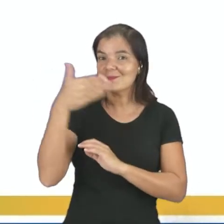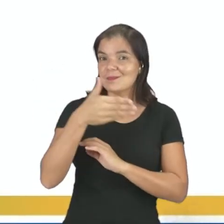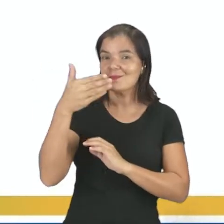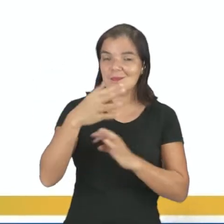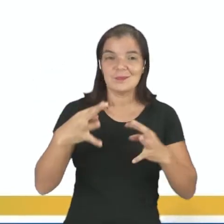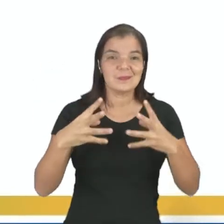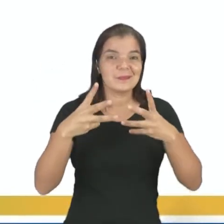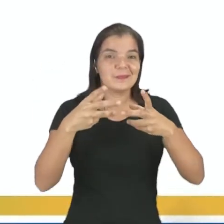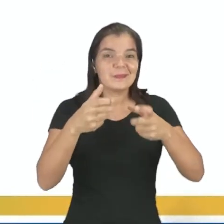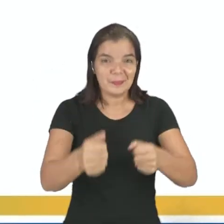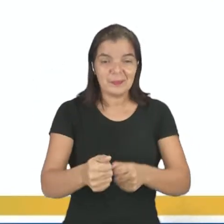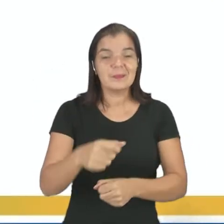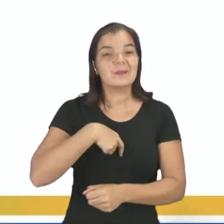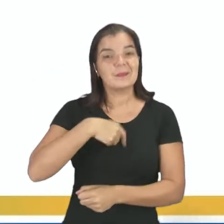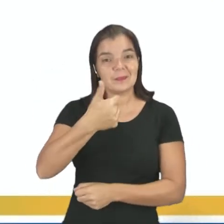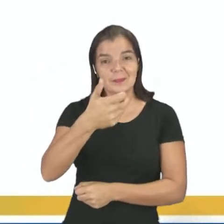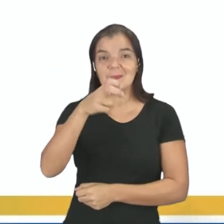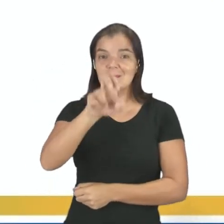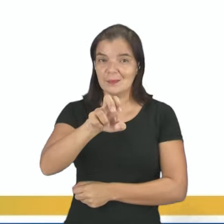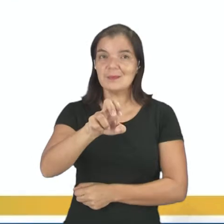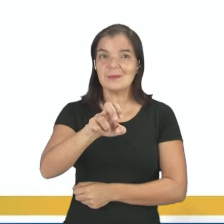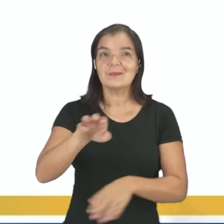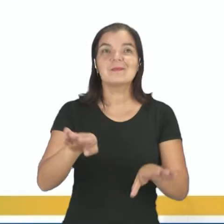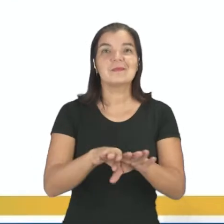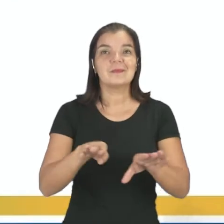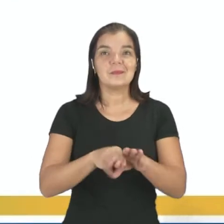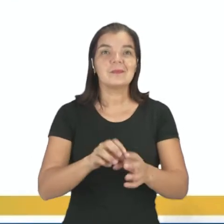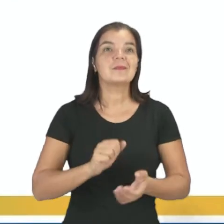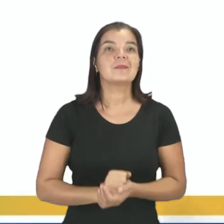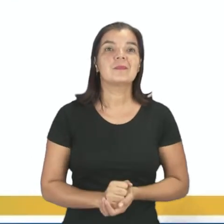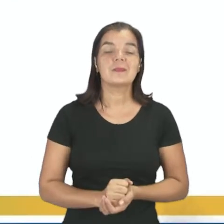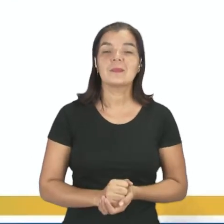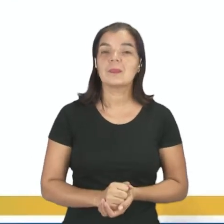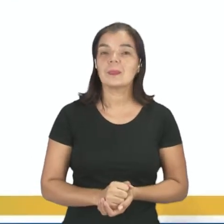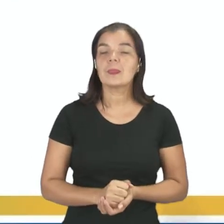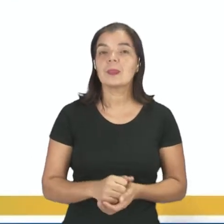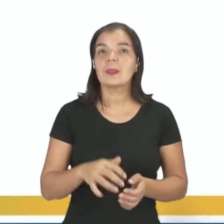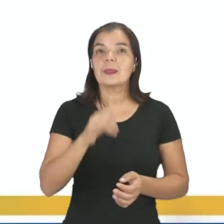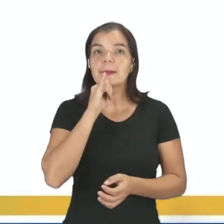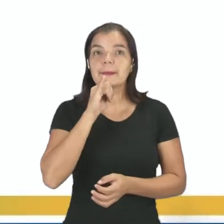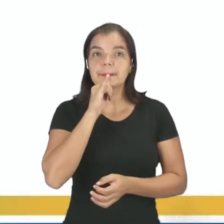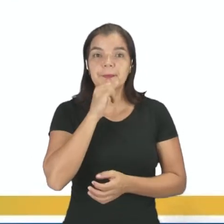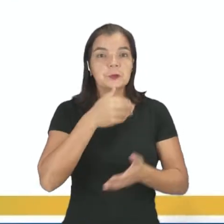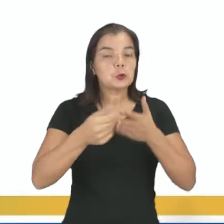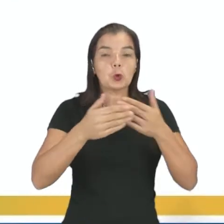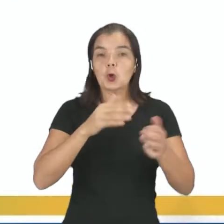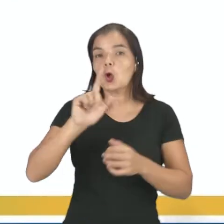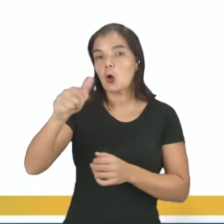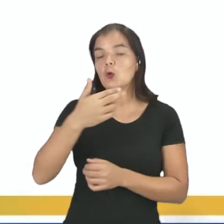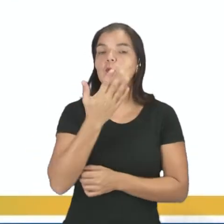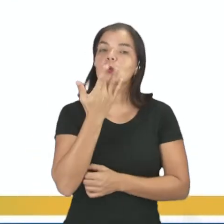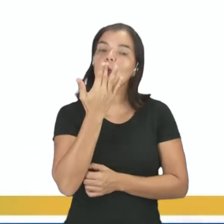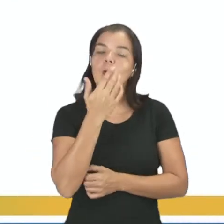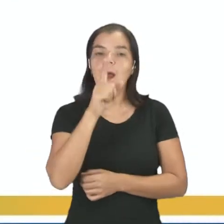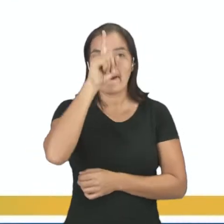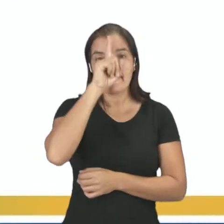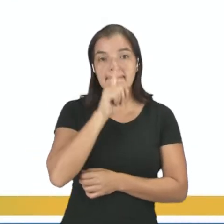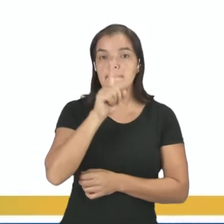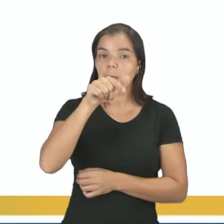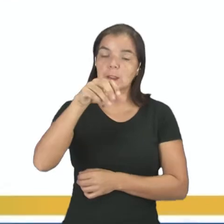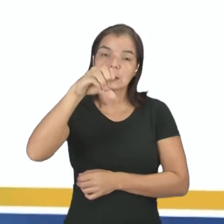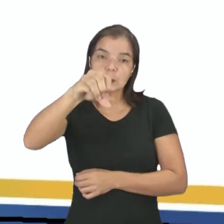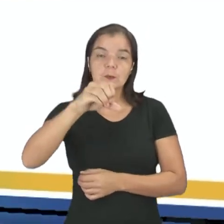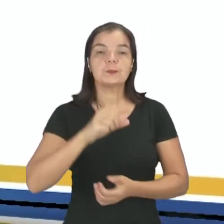15 camisetas azuis e a frequência absoluta dessa camisa, no caso de qualquer outra cor, aqui no caso amarela,